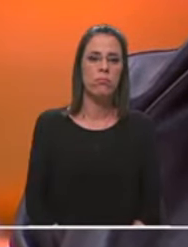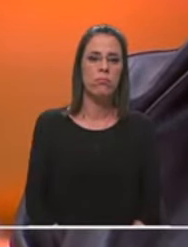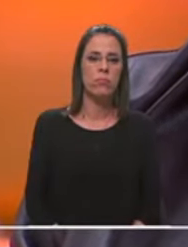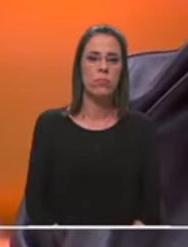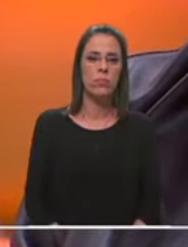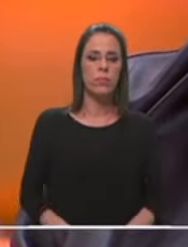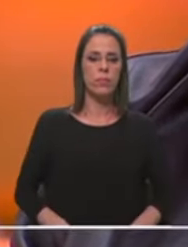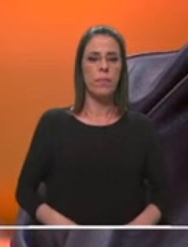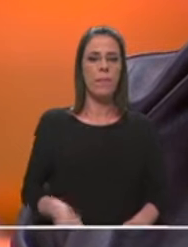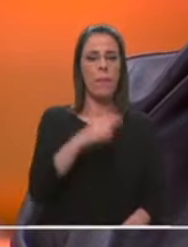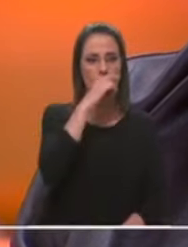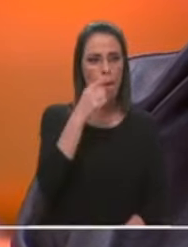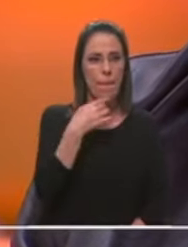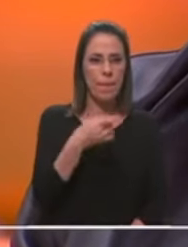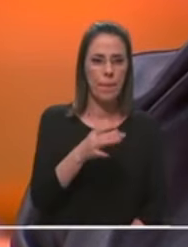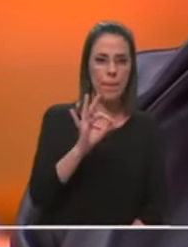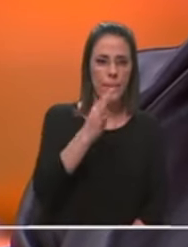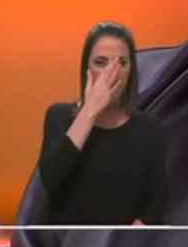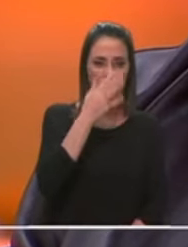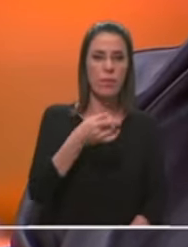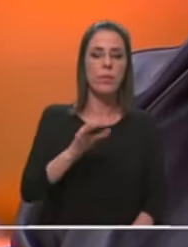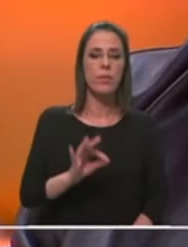foi com 94 anos,